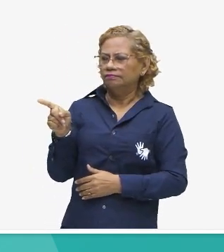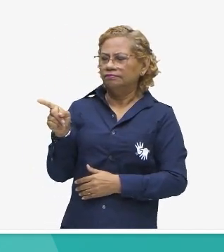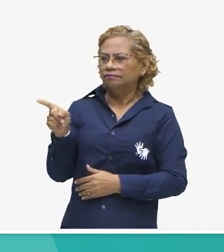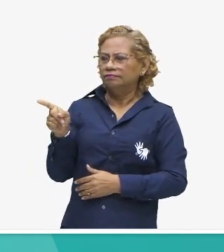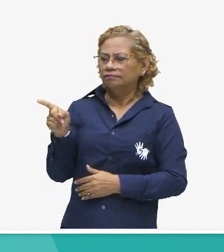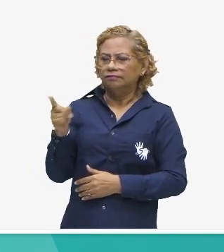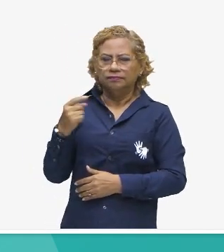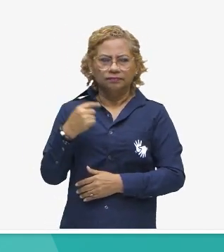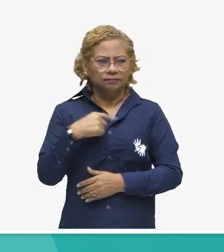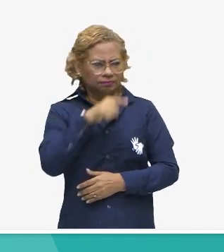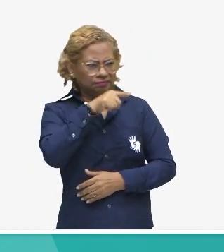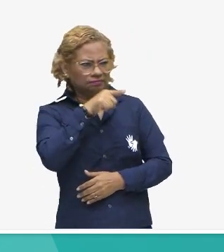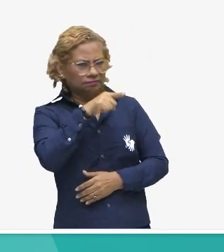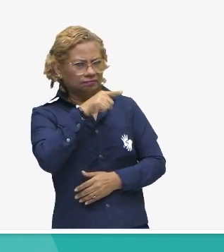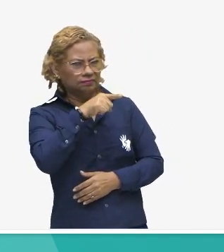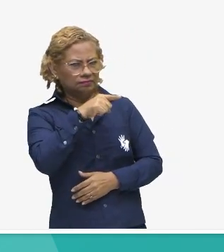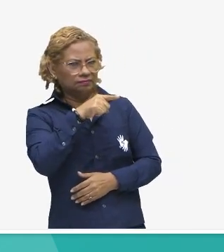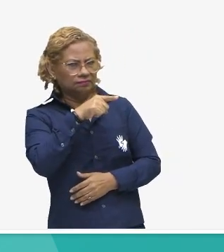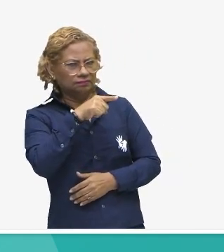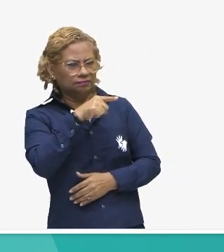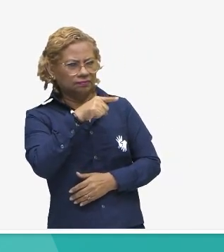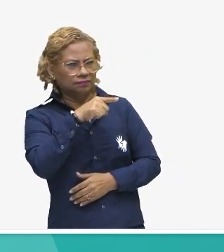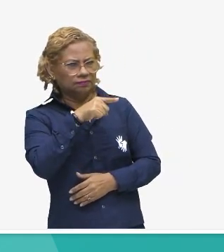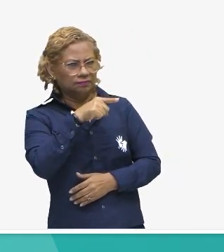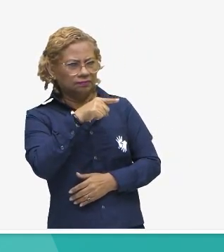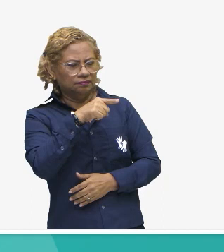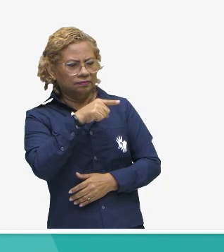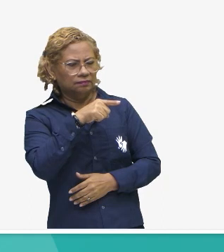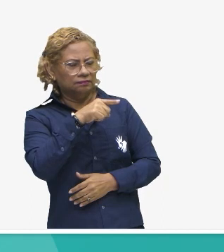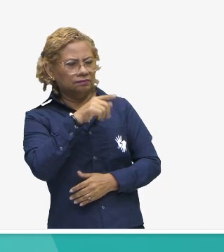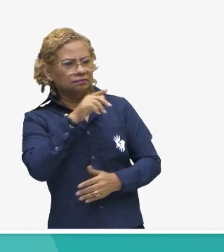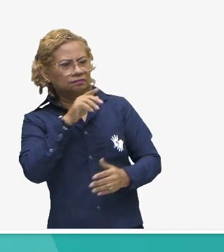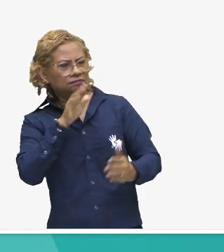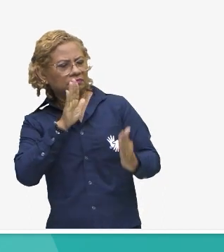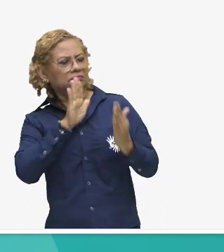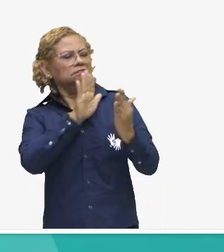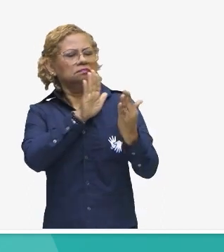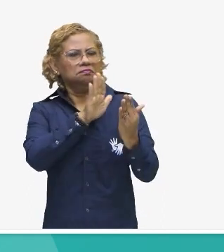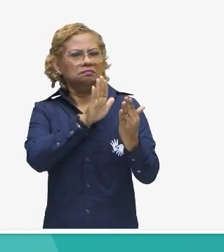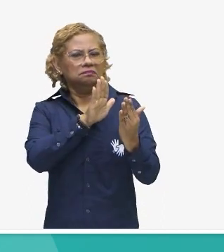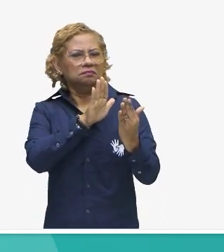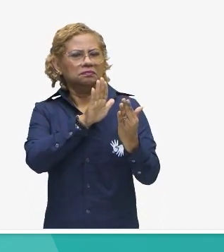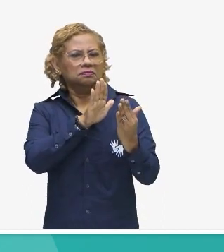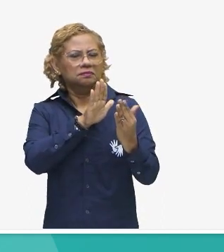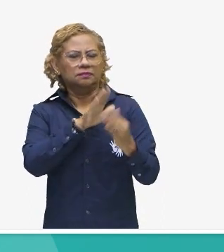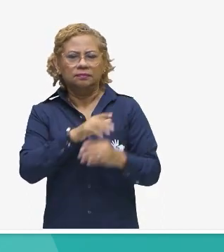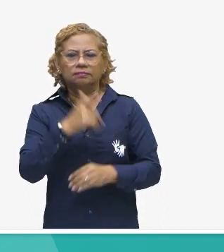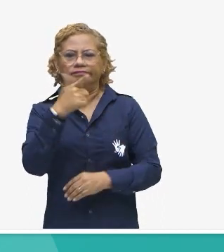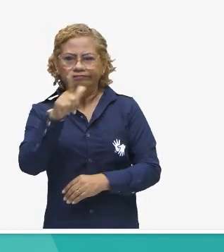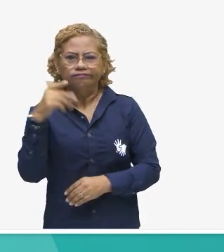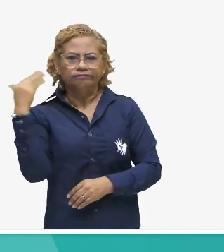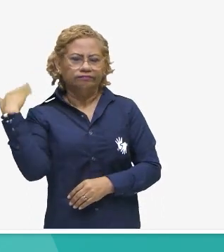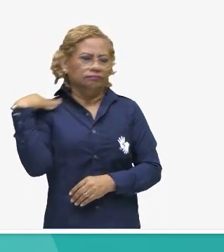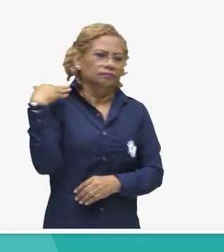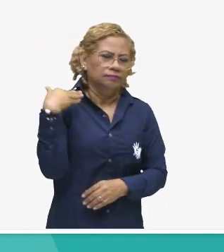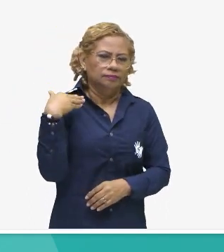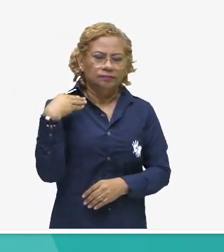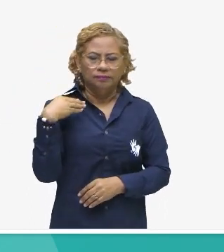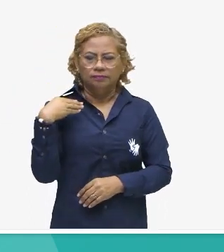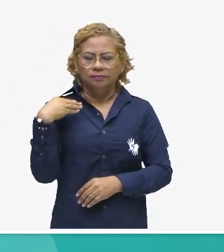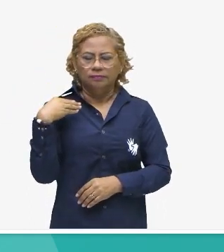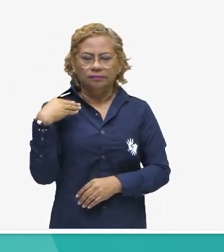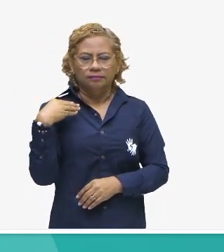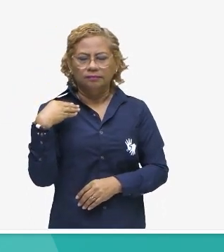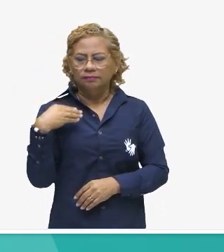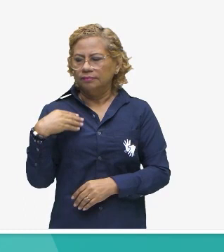para aquele estúpido morrendo de ódio. Ele me deu outro safanão e me disse: isso é para você